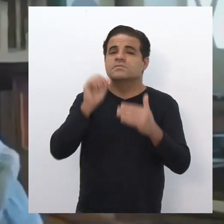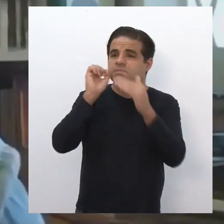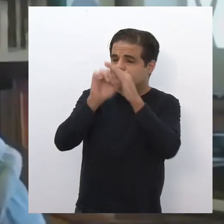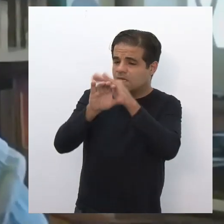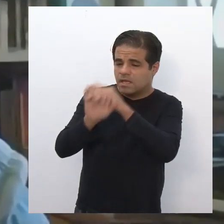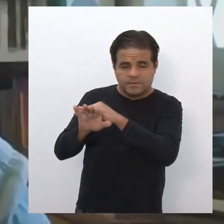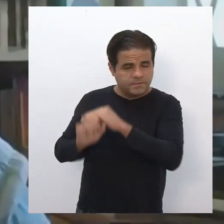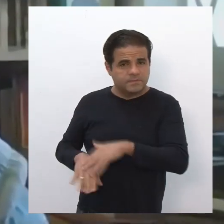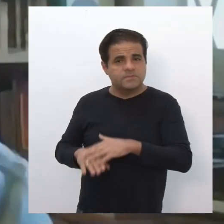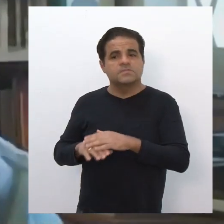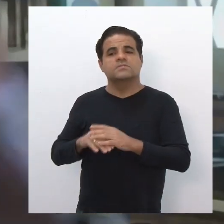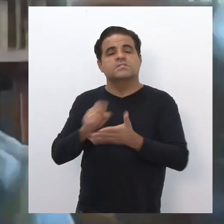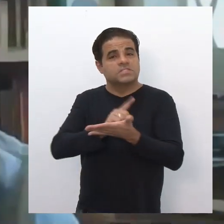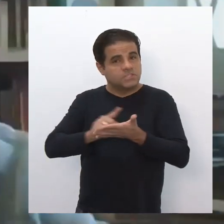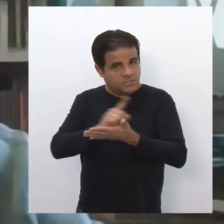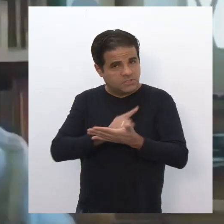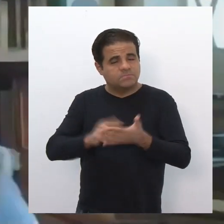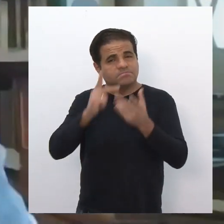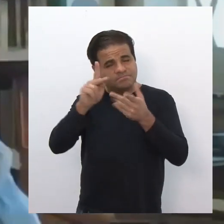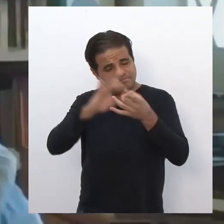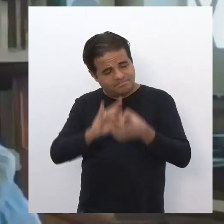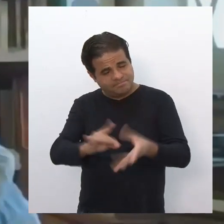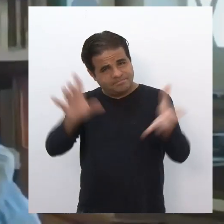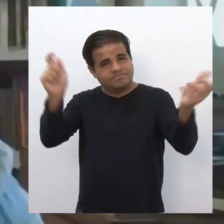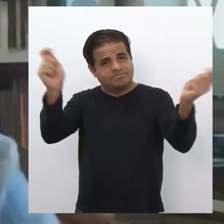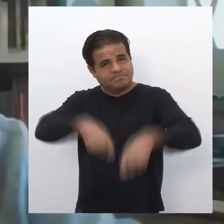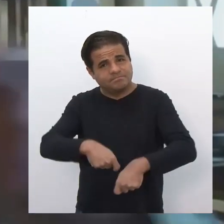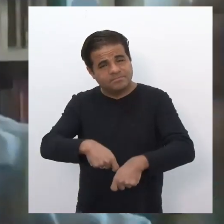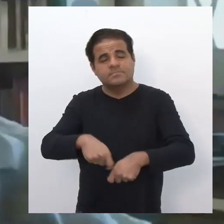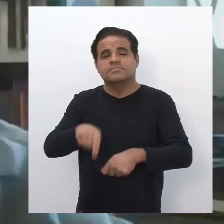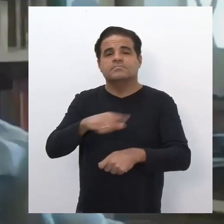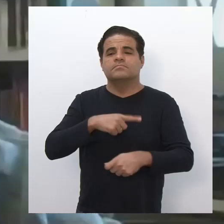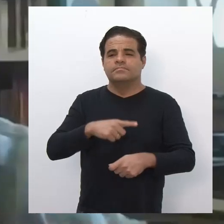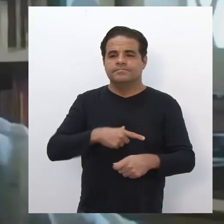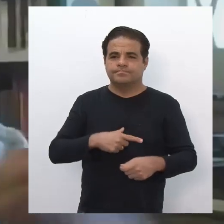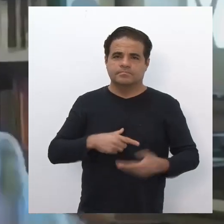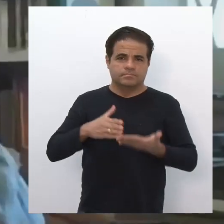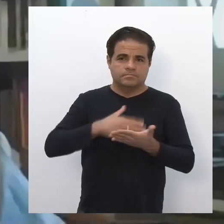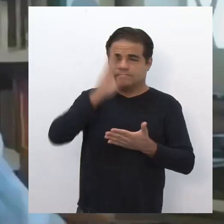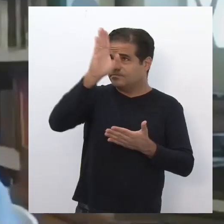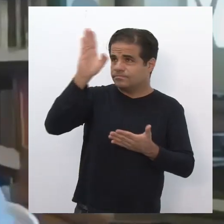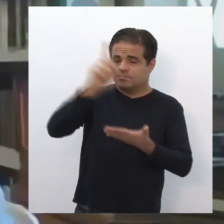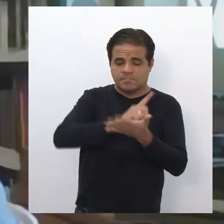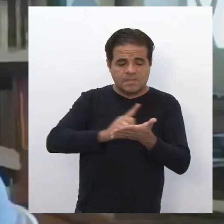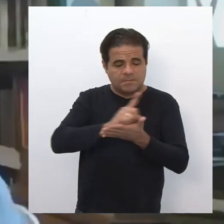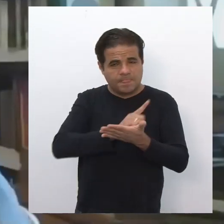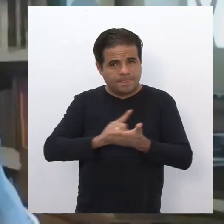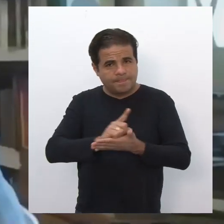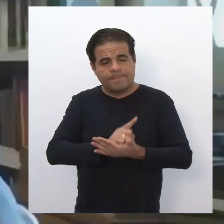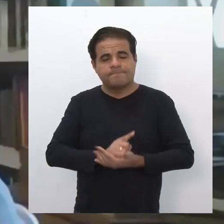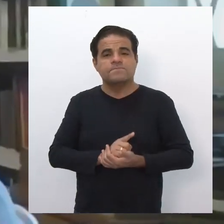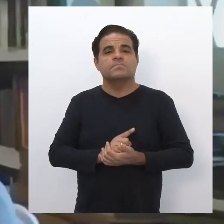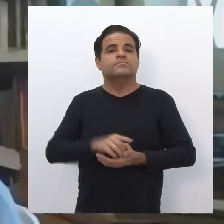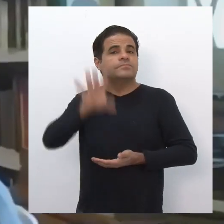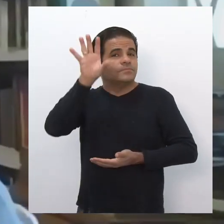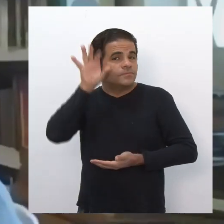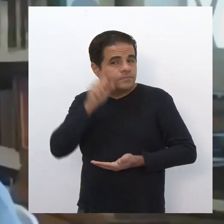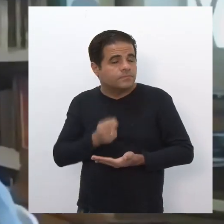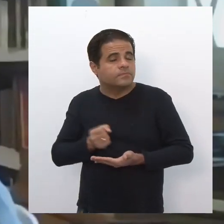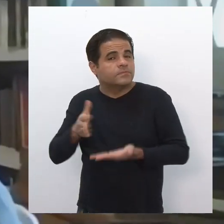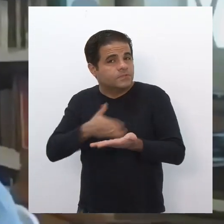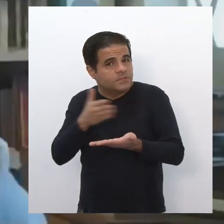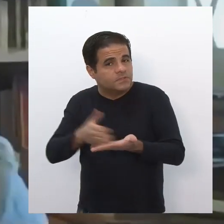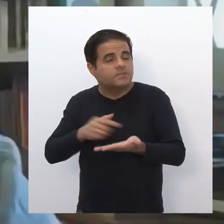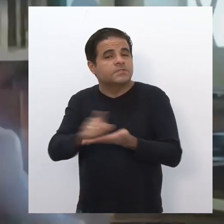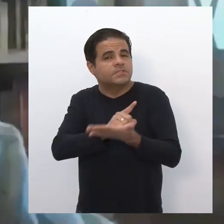acervos digitais à sua disposição também. Nós temos biblioteca digital, temos os audiolivros